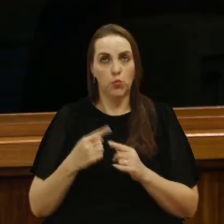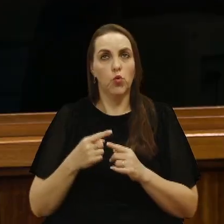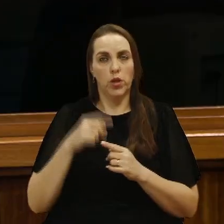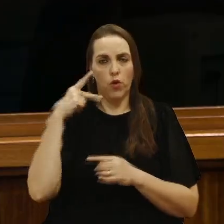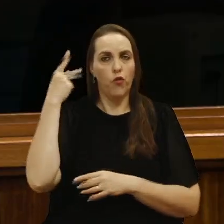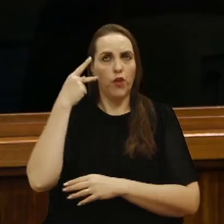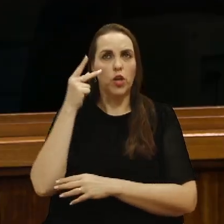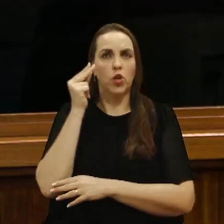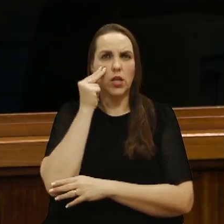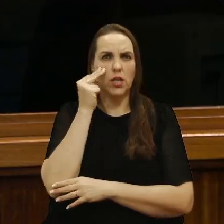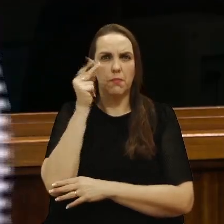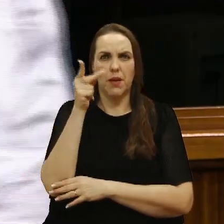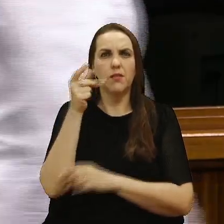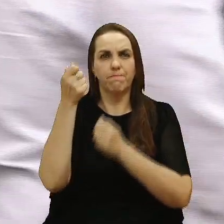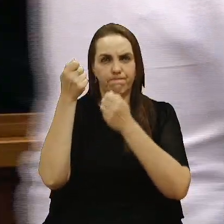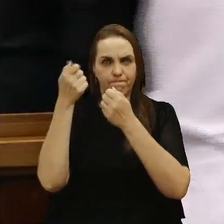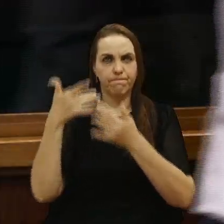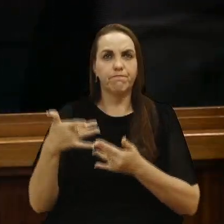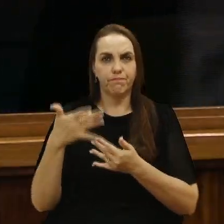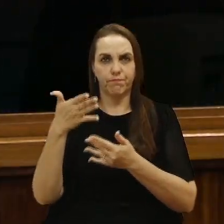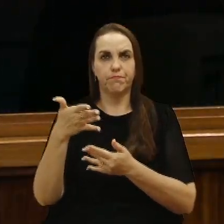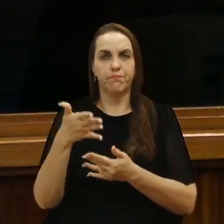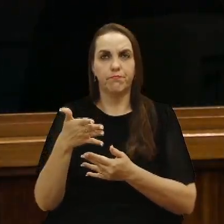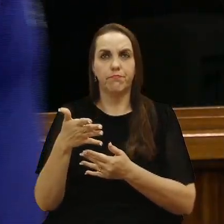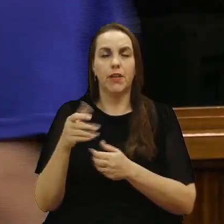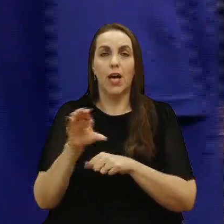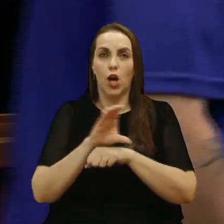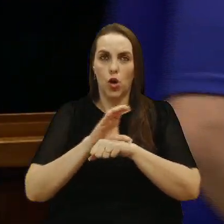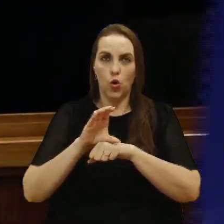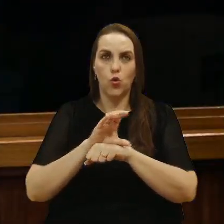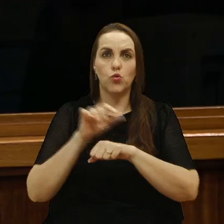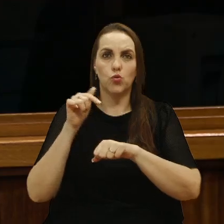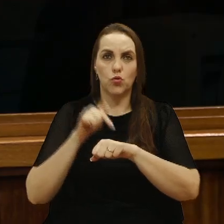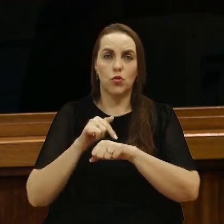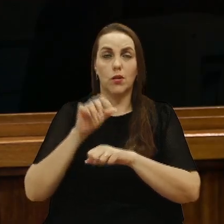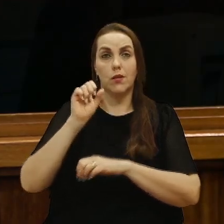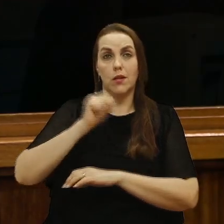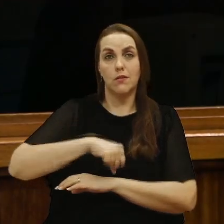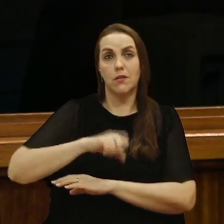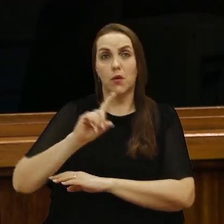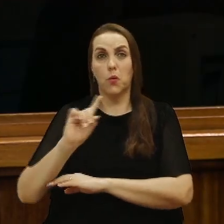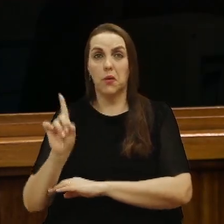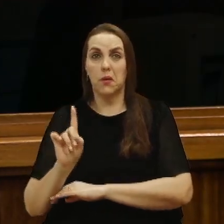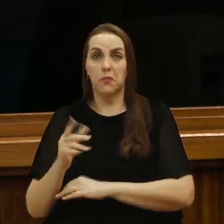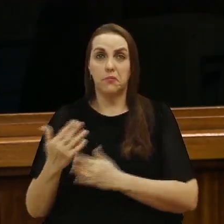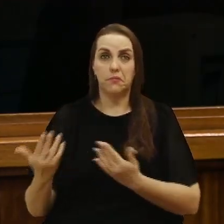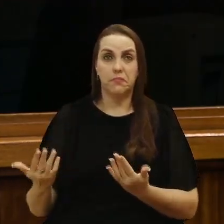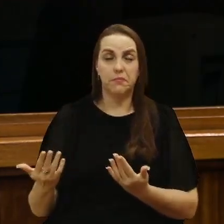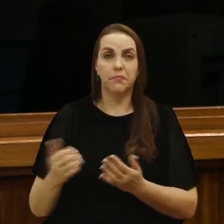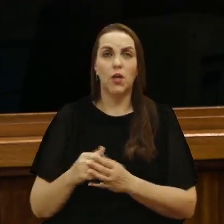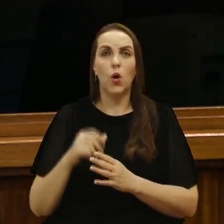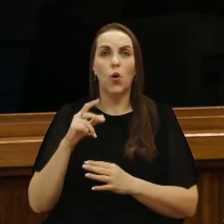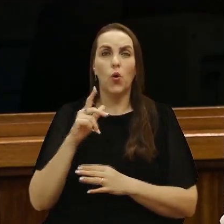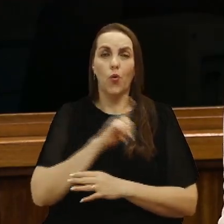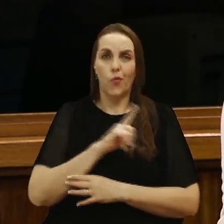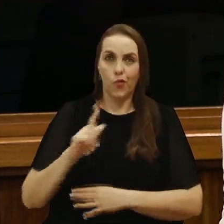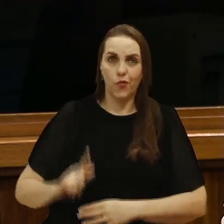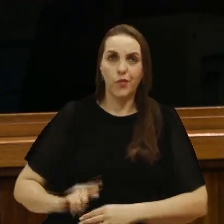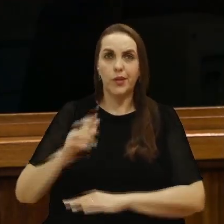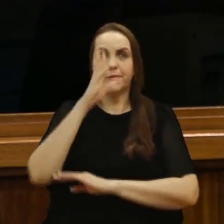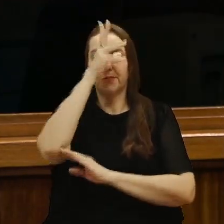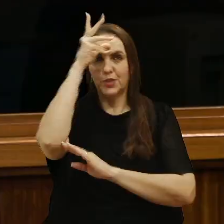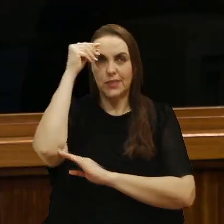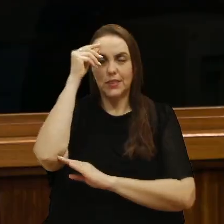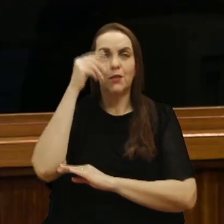Libardes expressou a questão da constitucionalidade ou não. O governo municipal fala